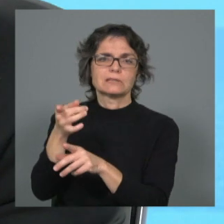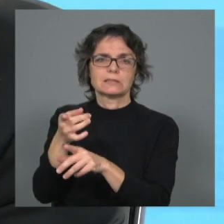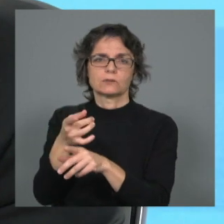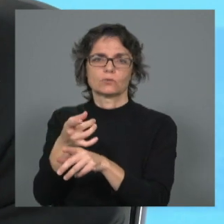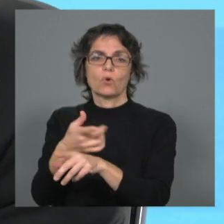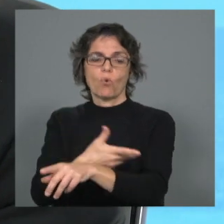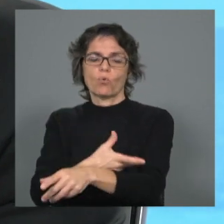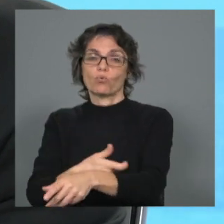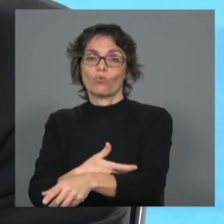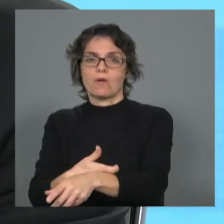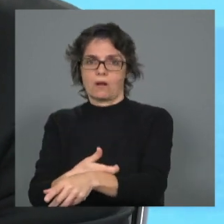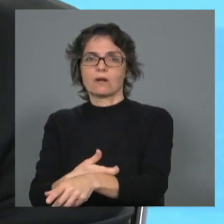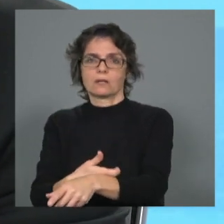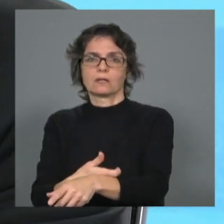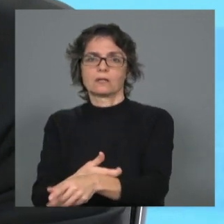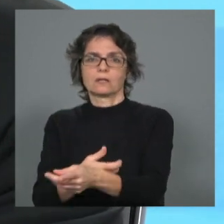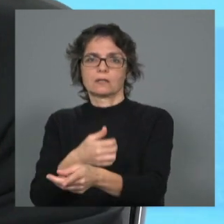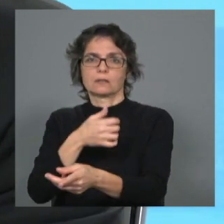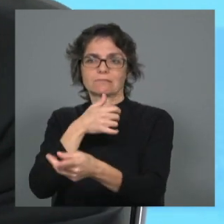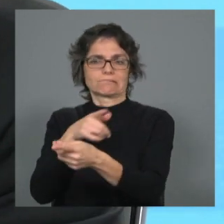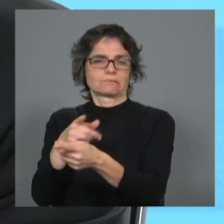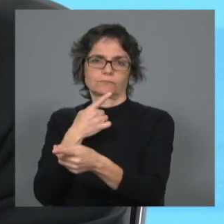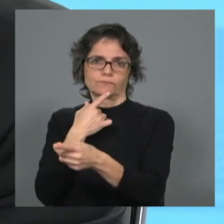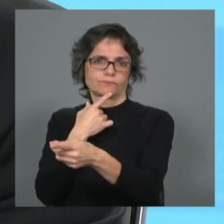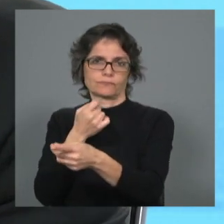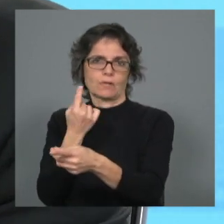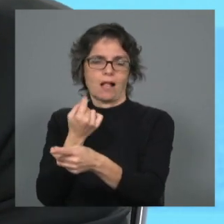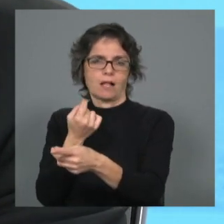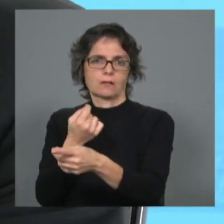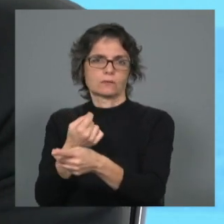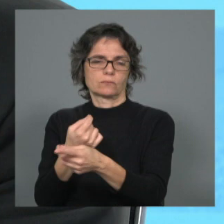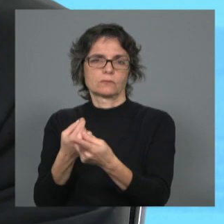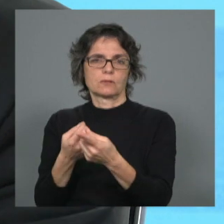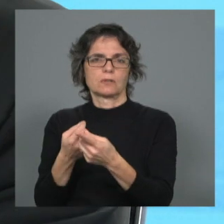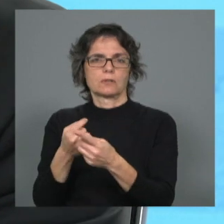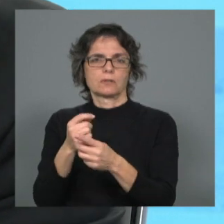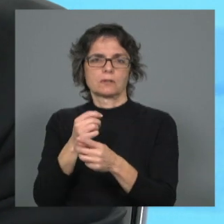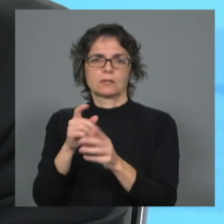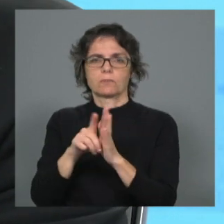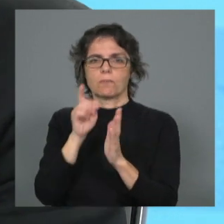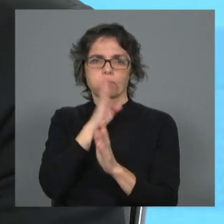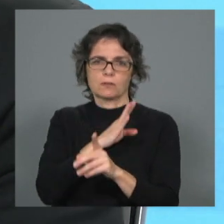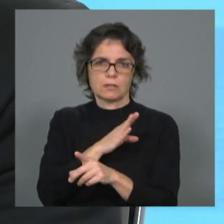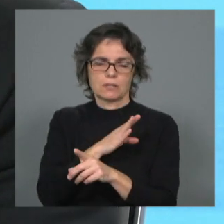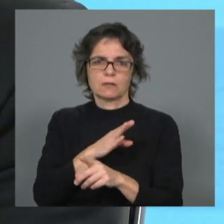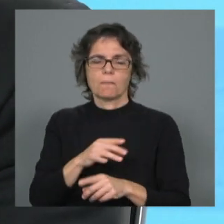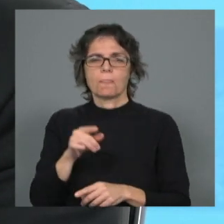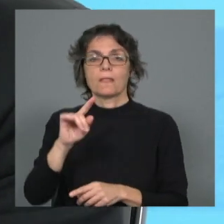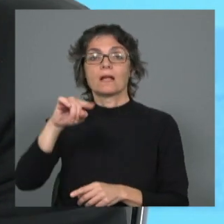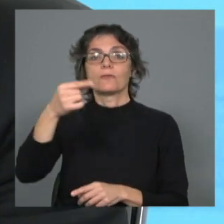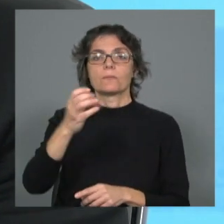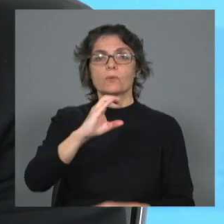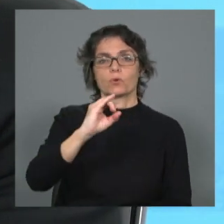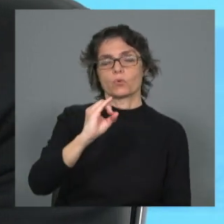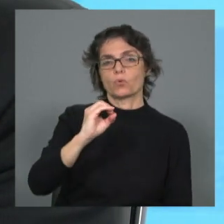dela. Depois recorreu para o Tribunal Arbitral do Desporto, que a deixou competir nos Jogos. Depois o COI